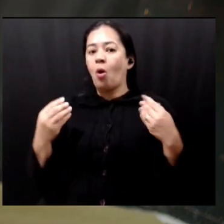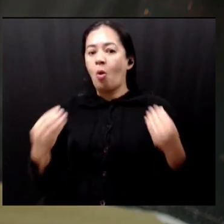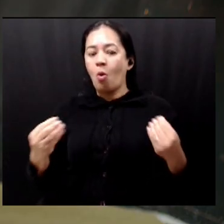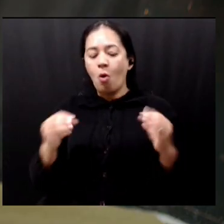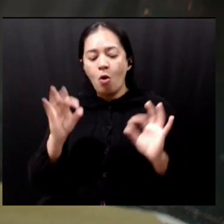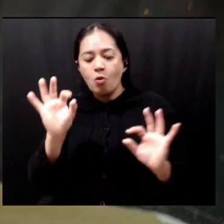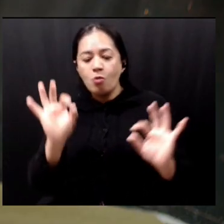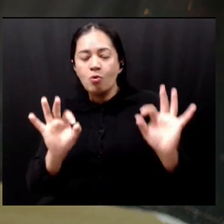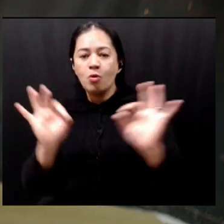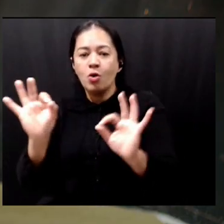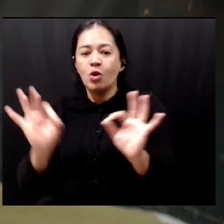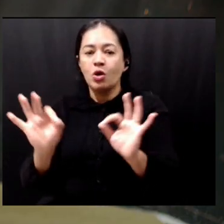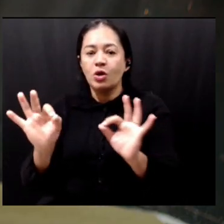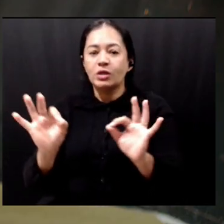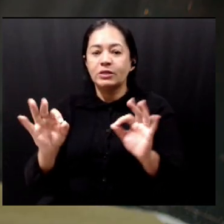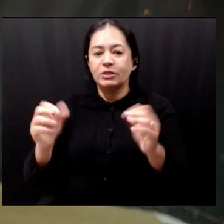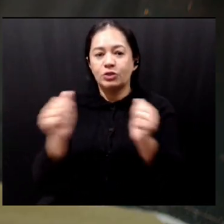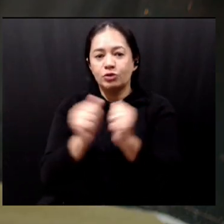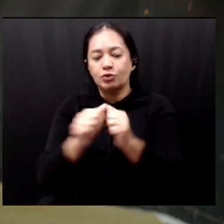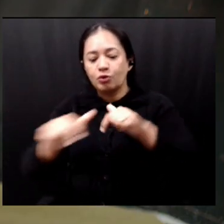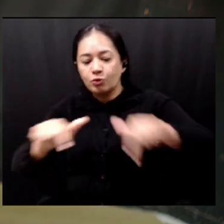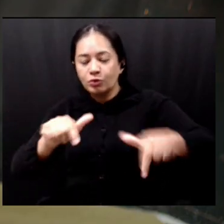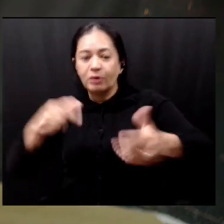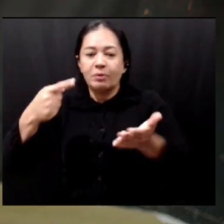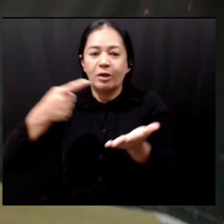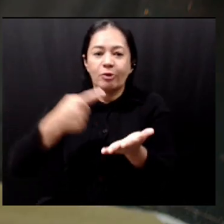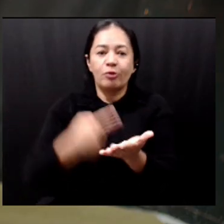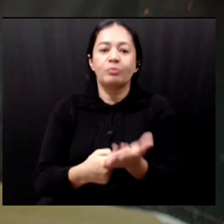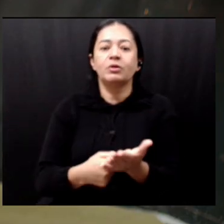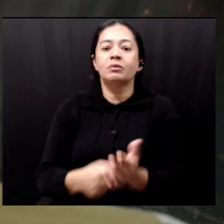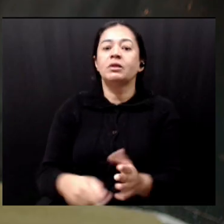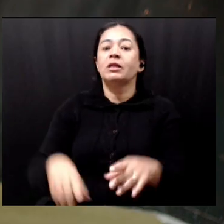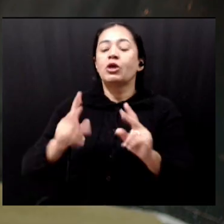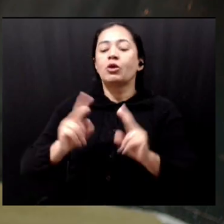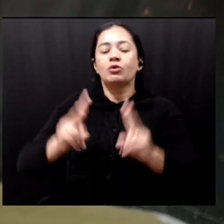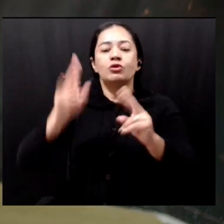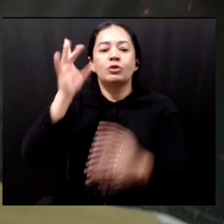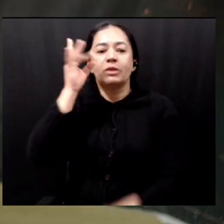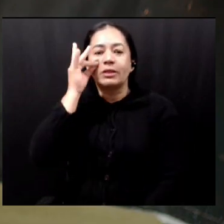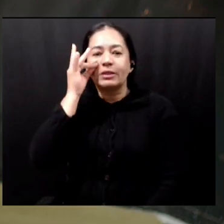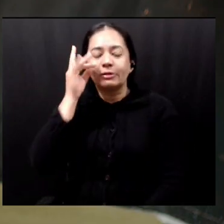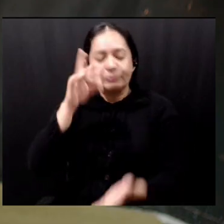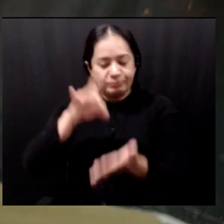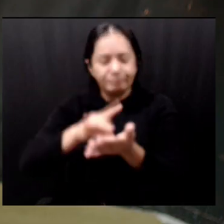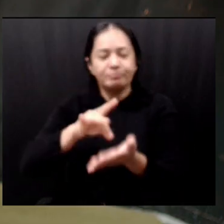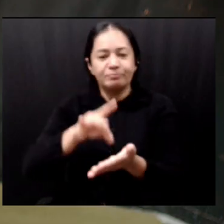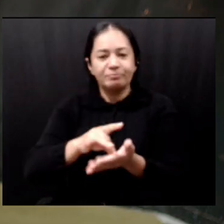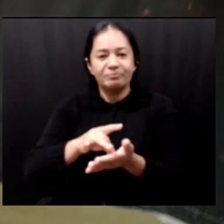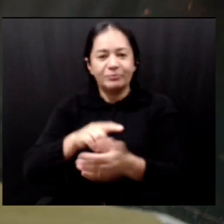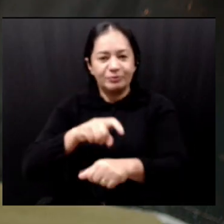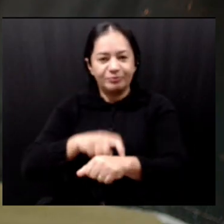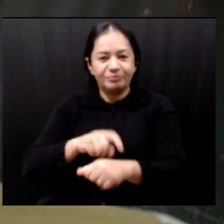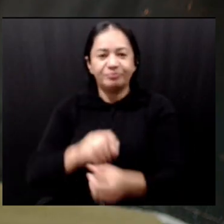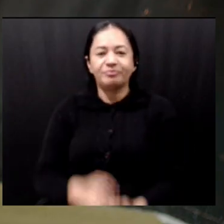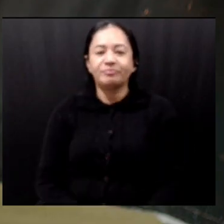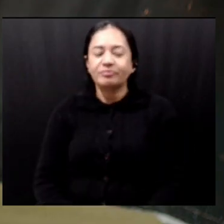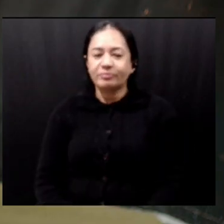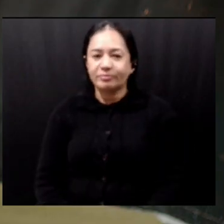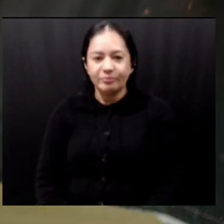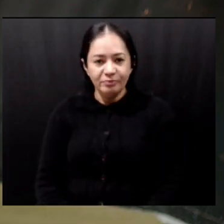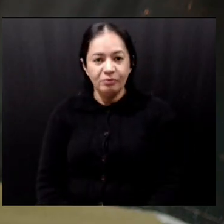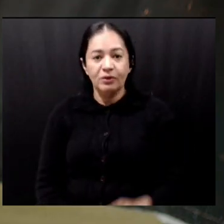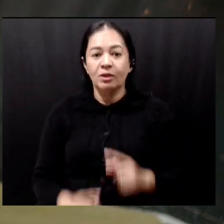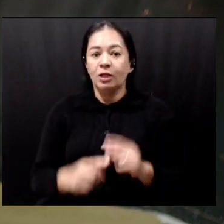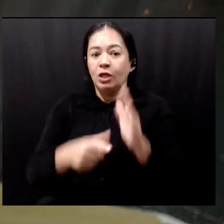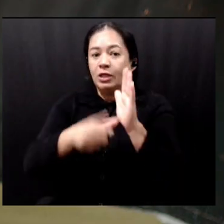o trabalho e o compromisso e ainda estar presente de forma verdadeira no tempo dos filhos. O que antes era correr para a